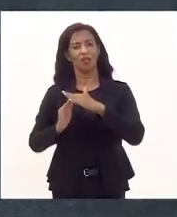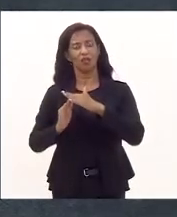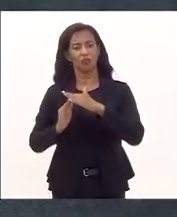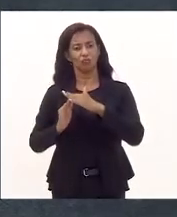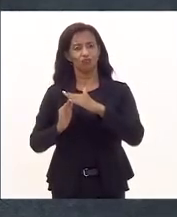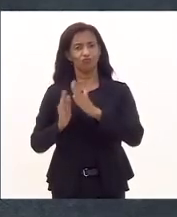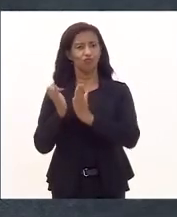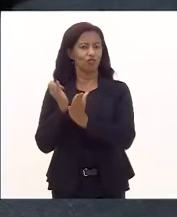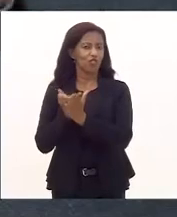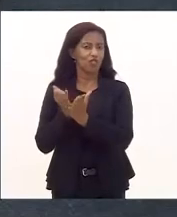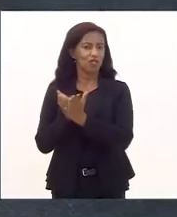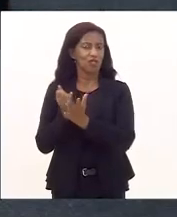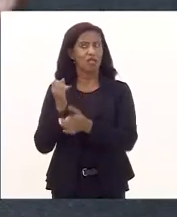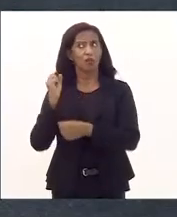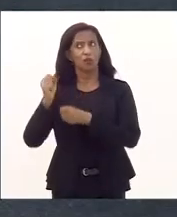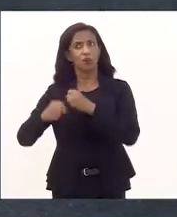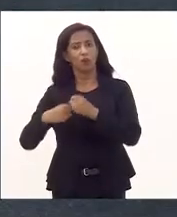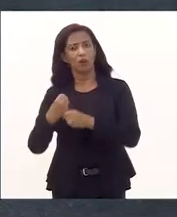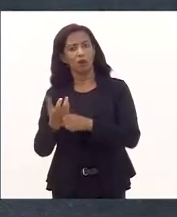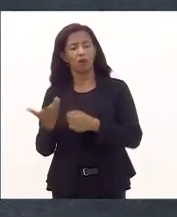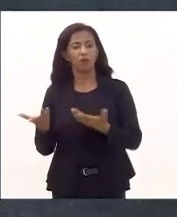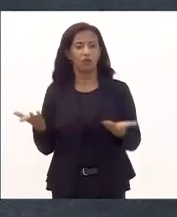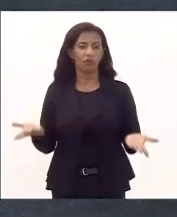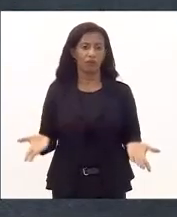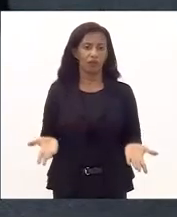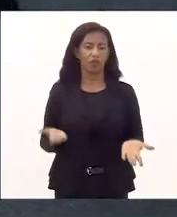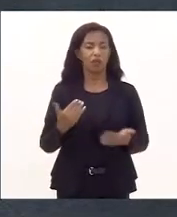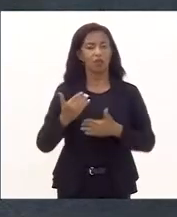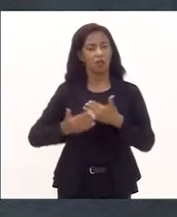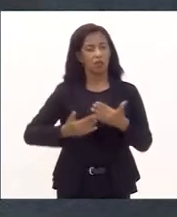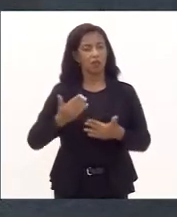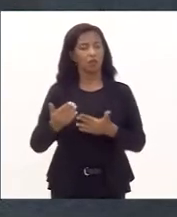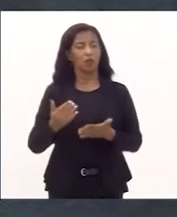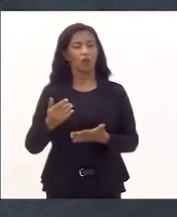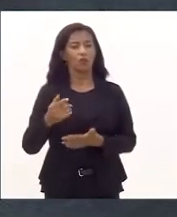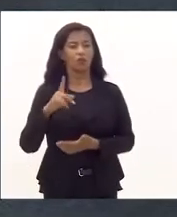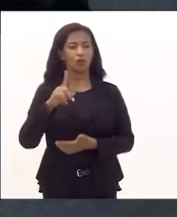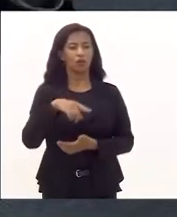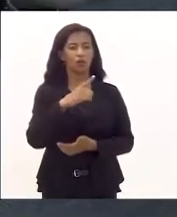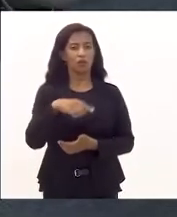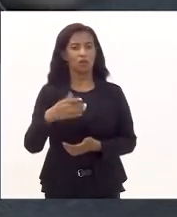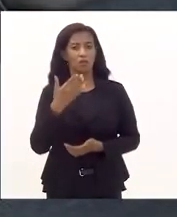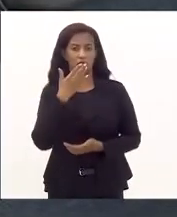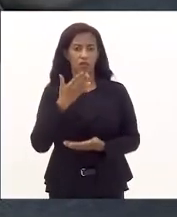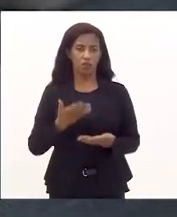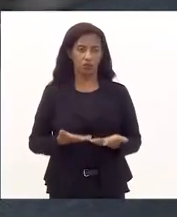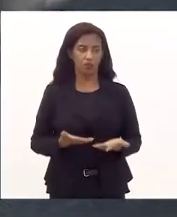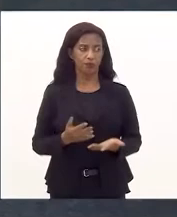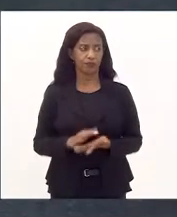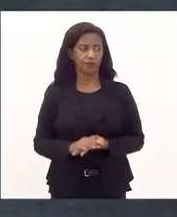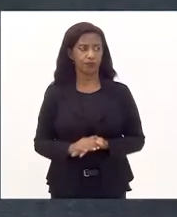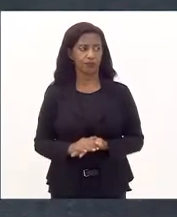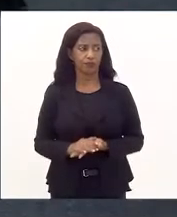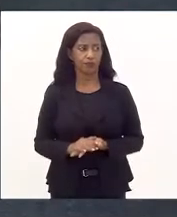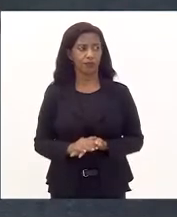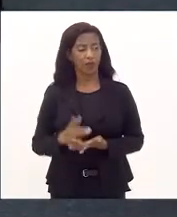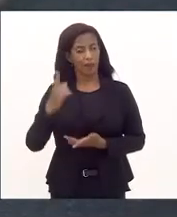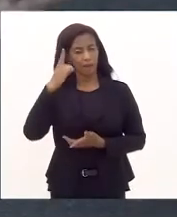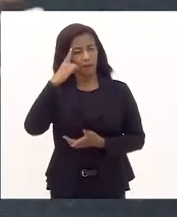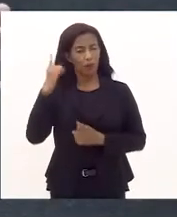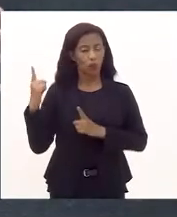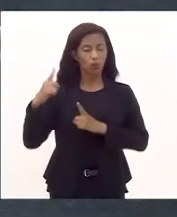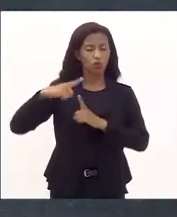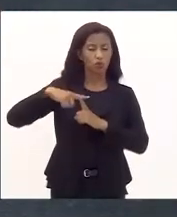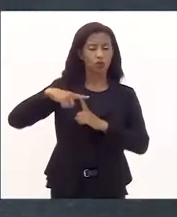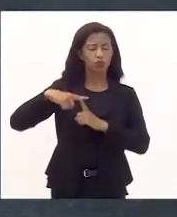renúncia de receita, sei lá, por ano, enfim, decorrente das isenções desse tipo, não é? Então, assim, eu acho que a gente tem que pensar em algum tipo